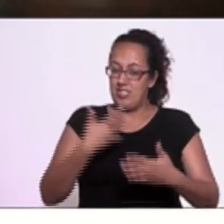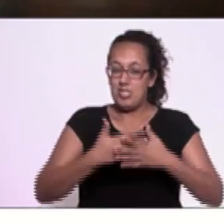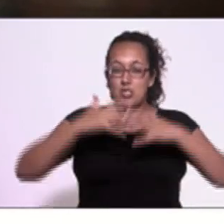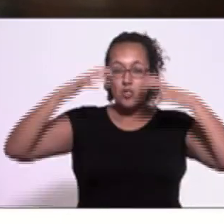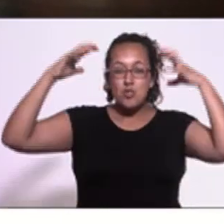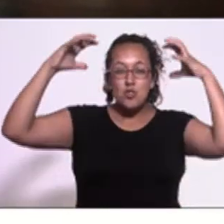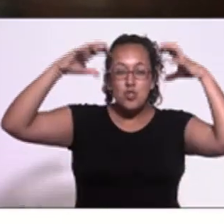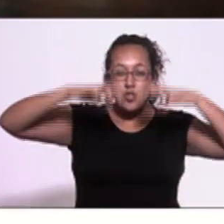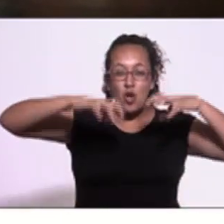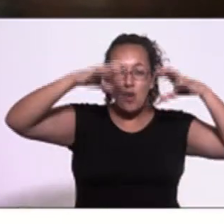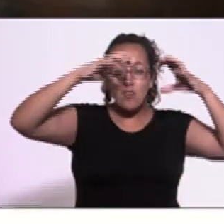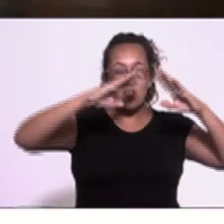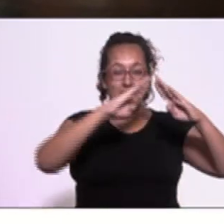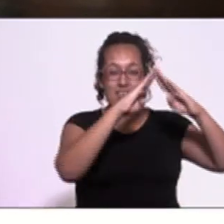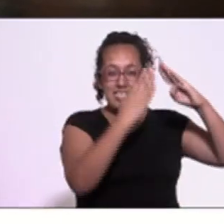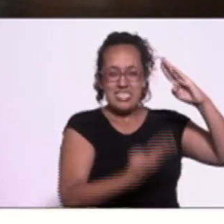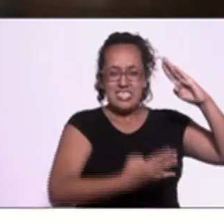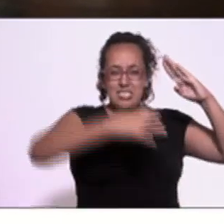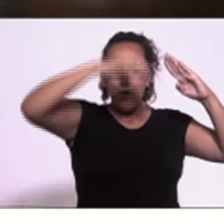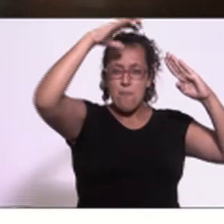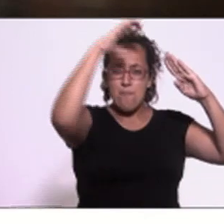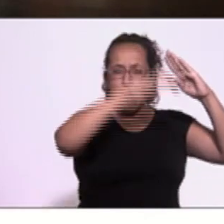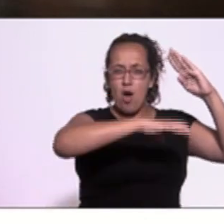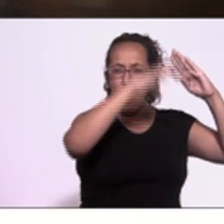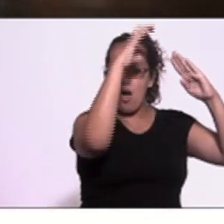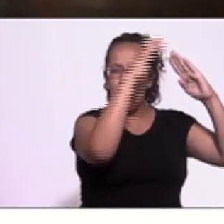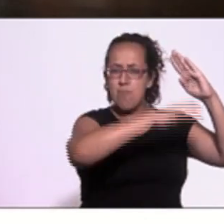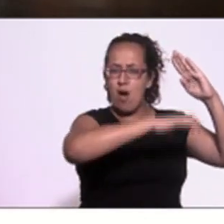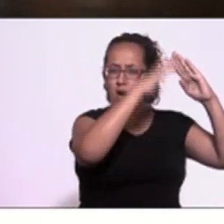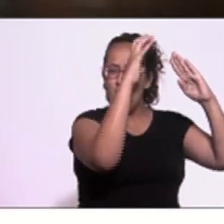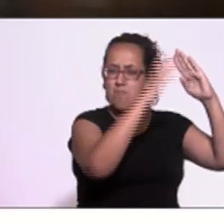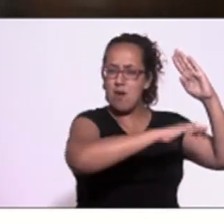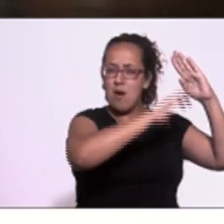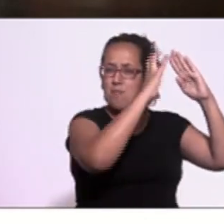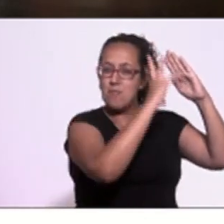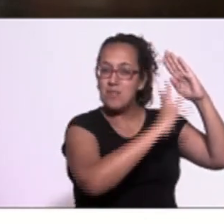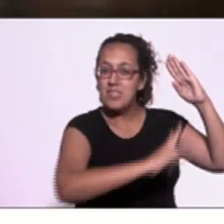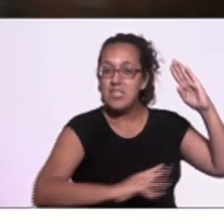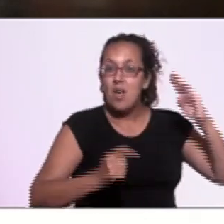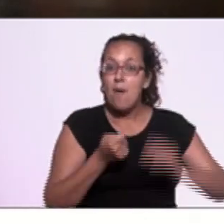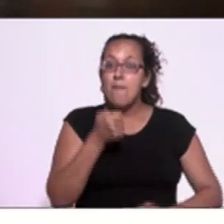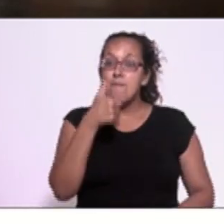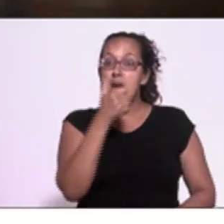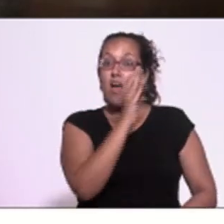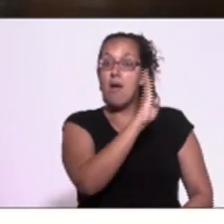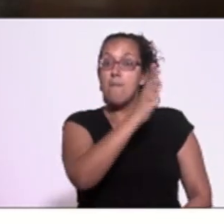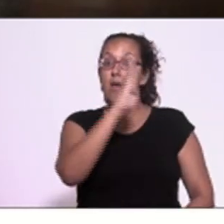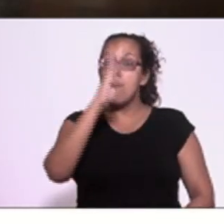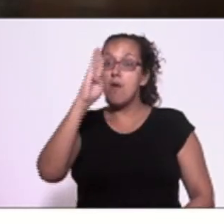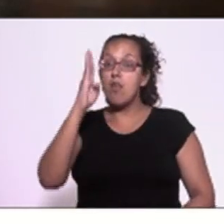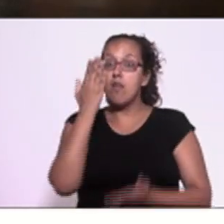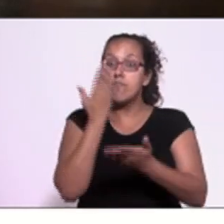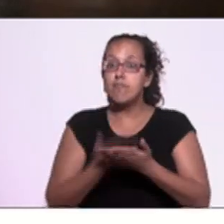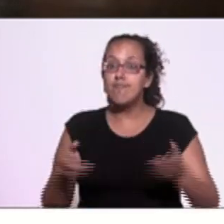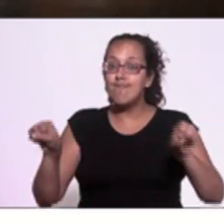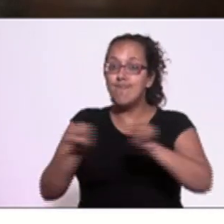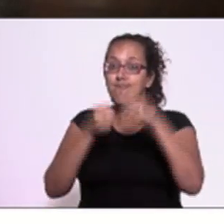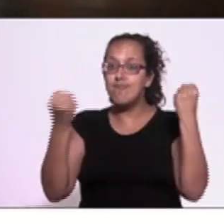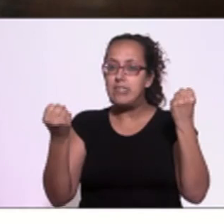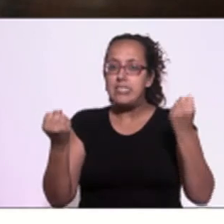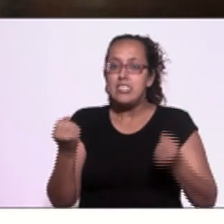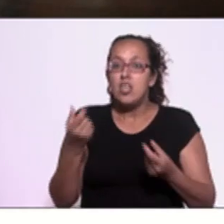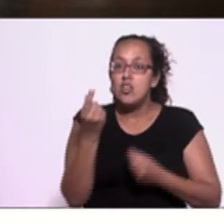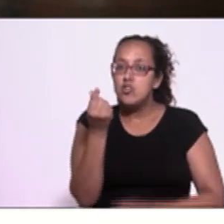Chovia dentro do prédio, senhoras e senhores. O seu acervo corria o risco de se perder. Sem recursos,